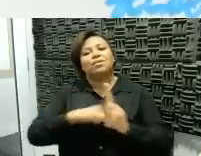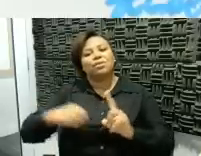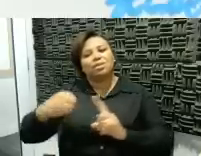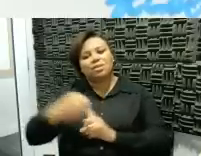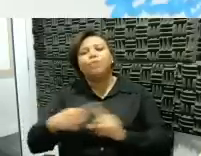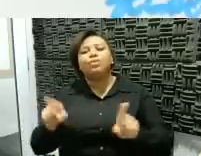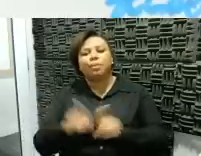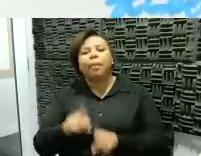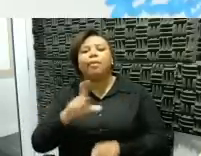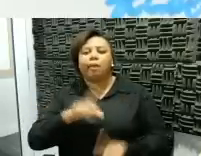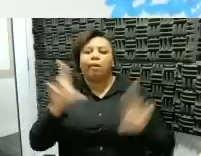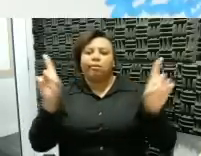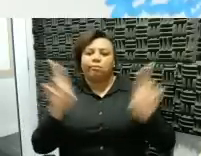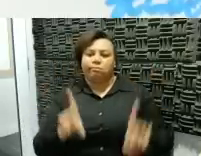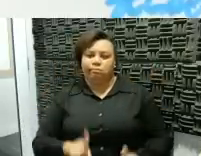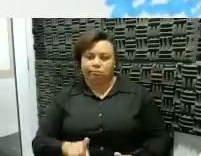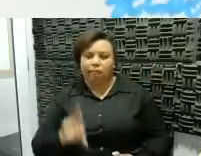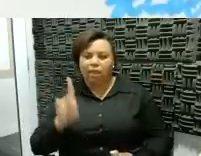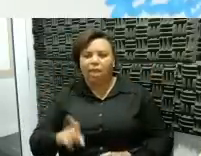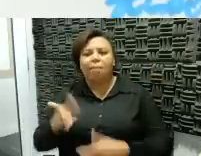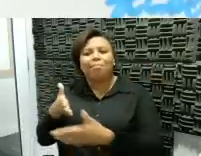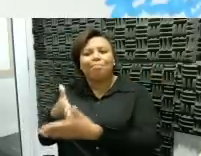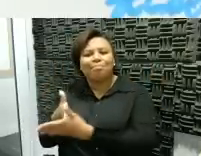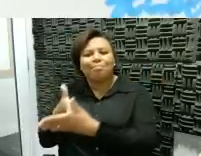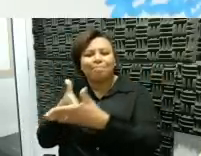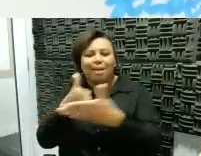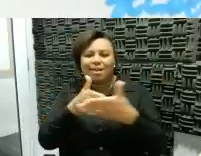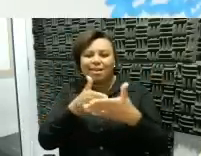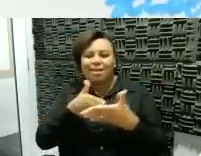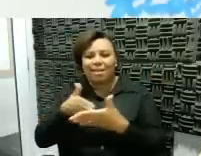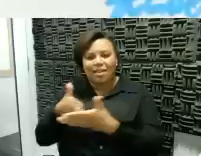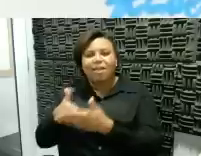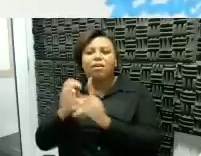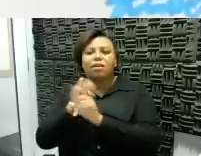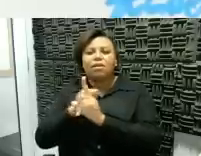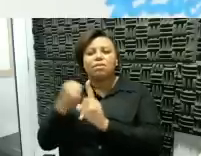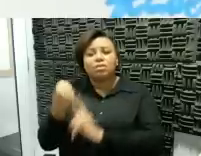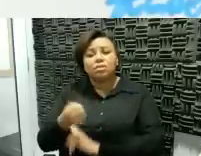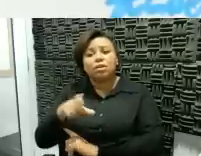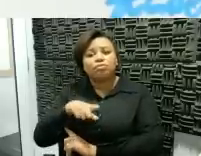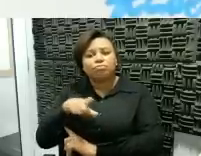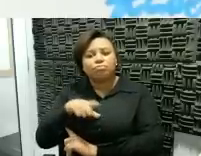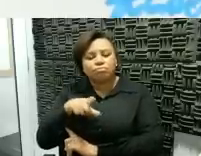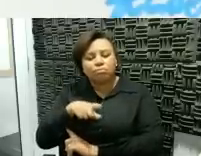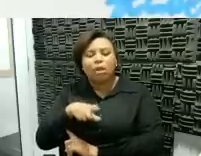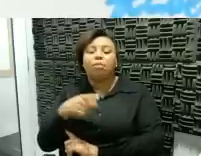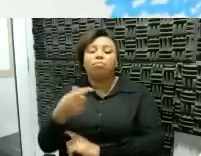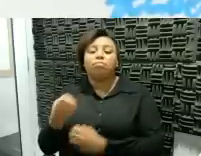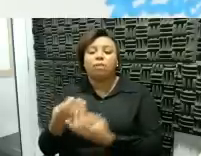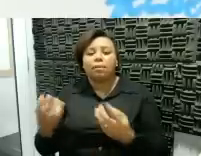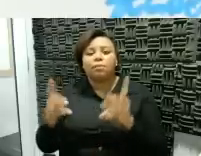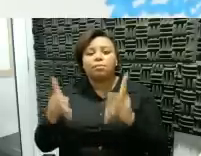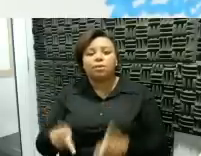seja são as barreiras né eh que a sociedade tá colocando para essas pessoas que tão impedindo que elas